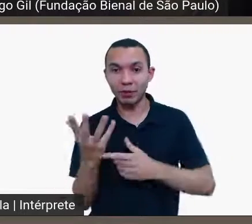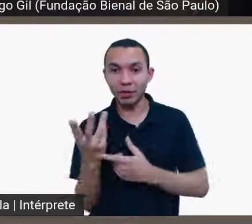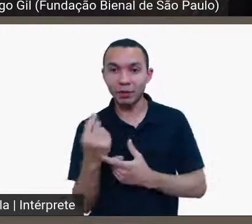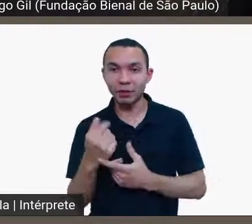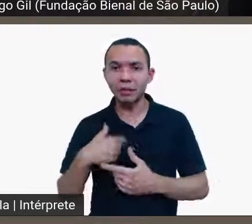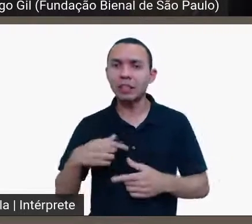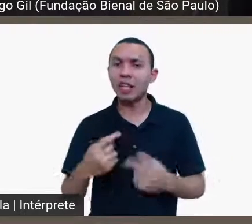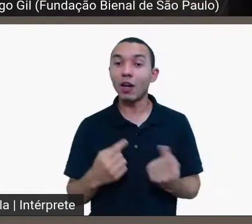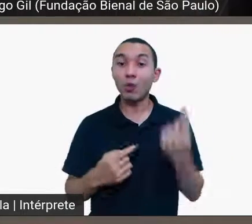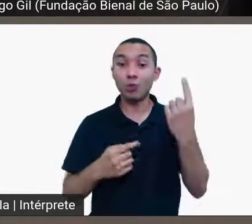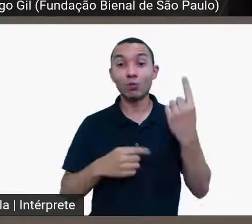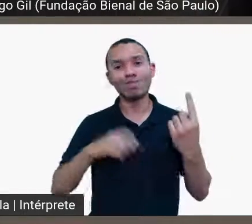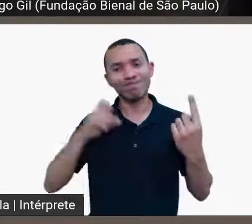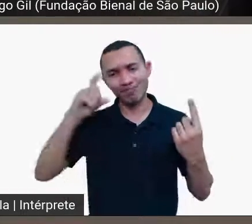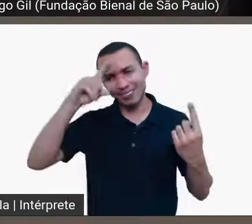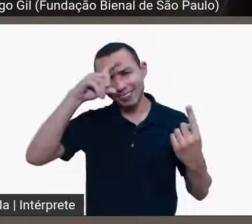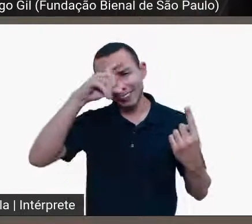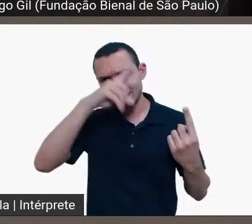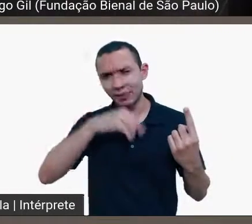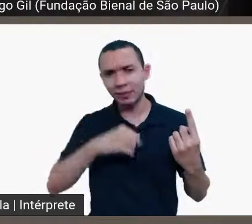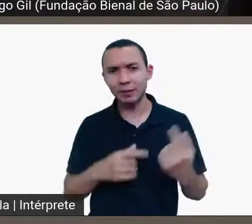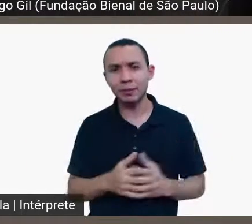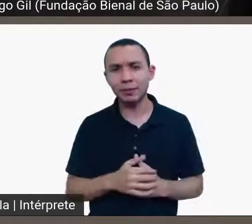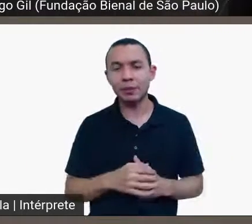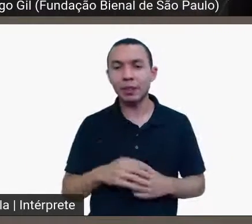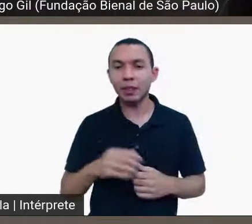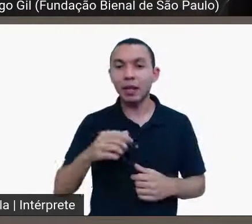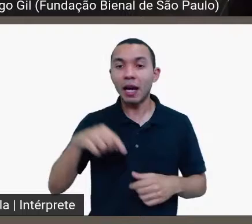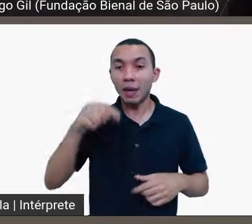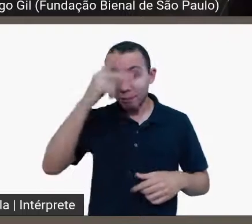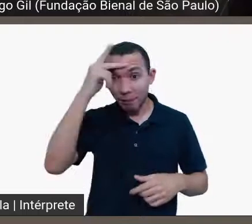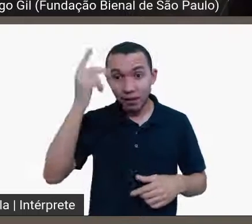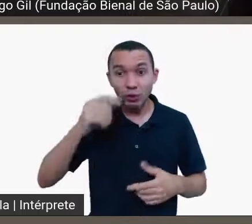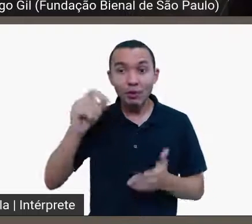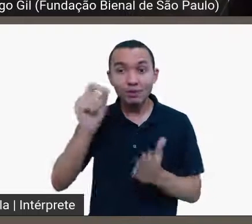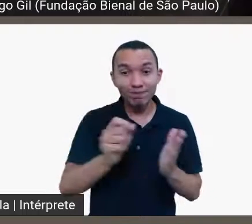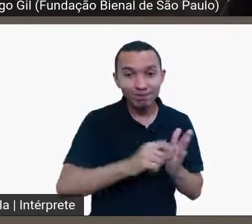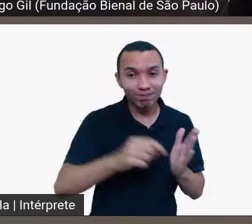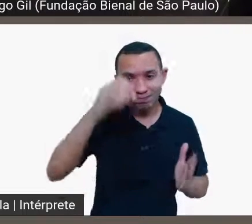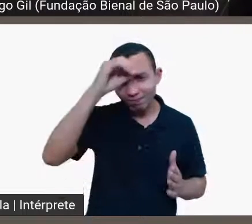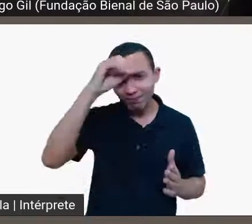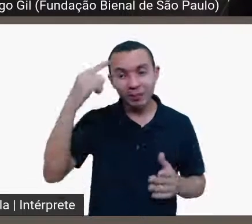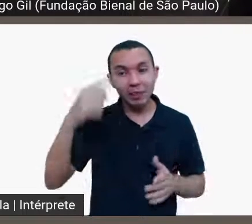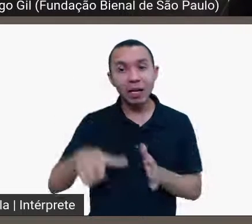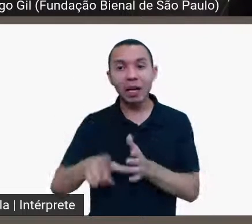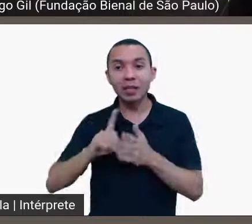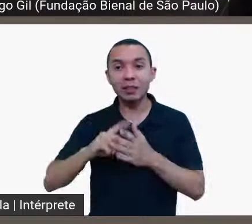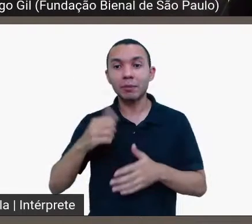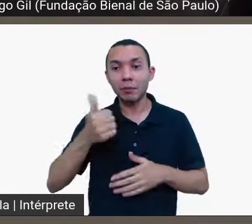cruel. O índice de analfabetismo do Brasil, em 1906, que é